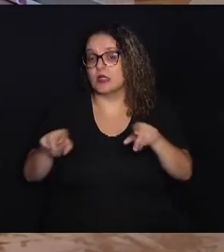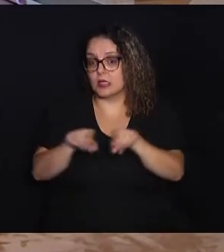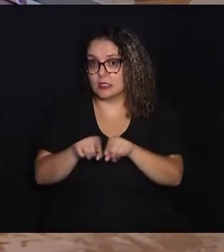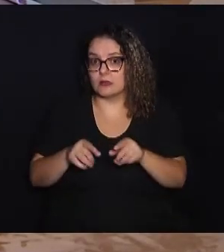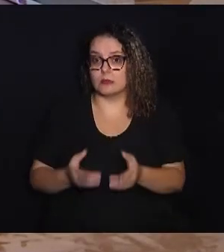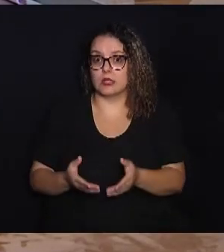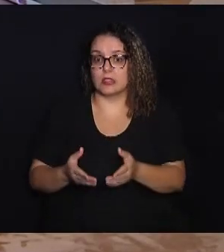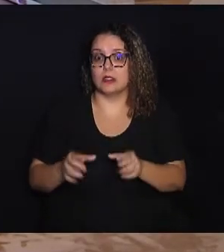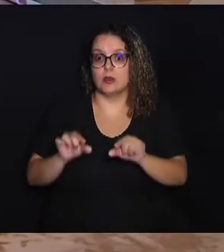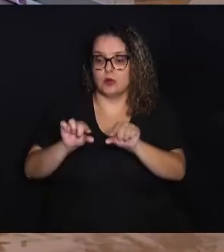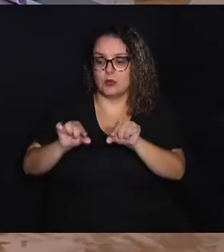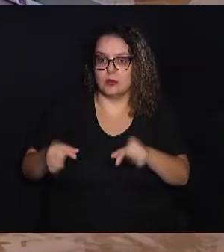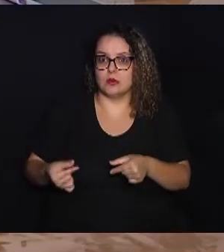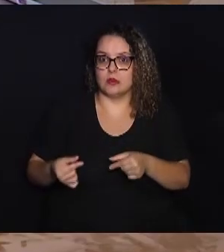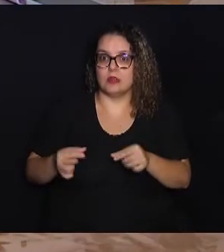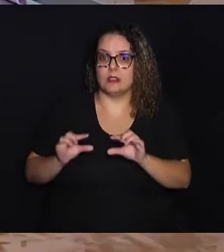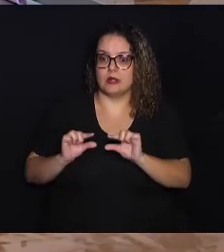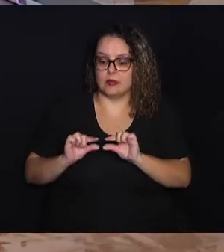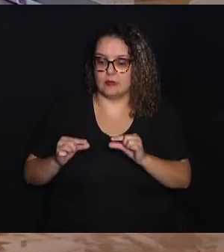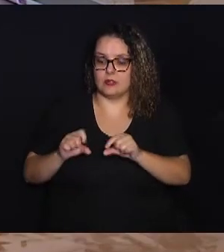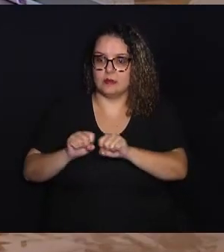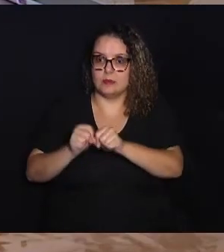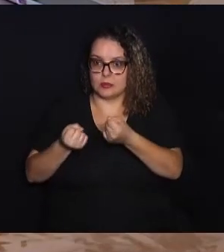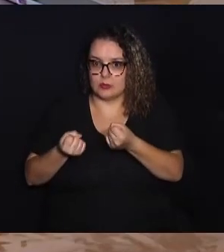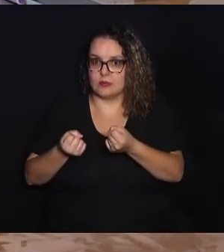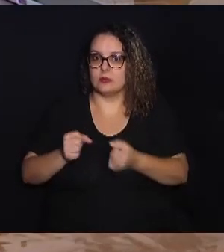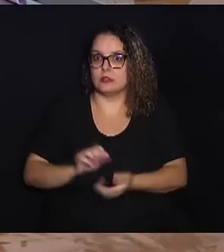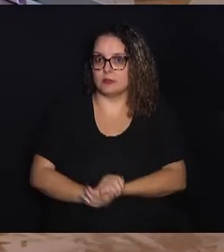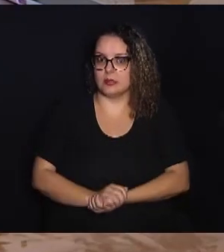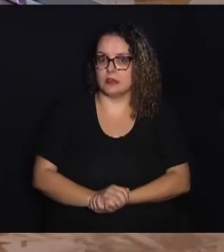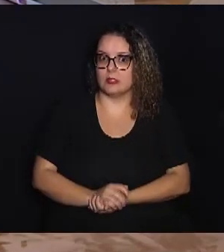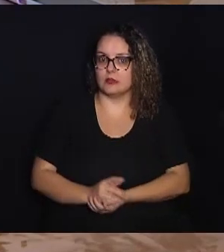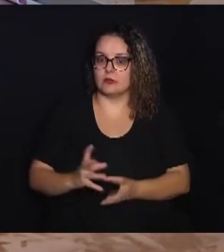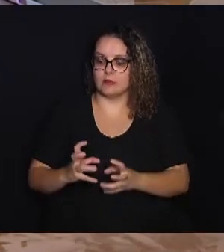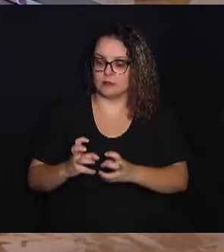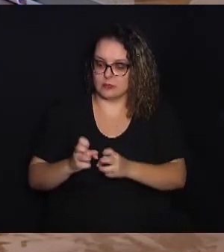ar e vai diminuir esse problema da bolha.